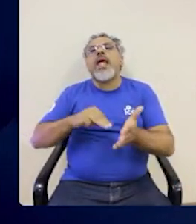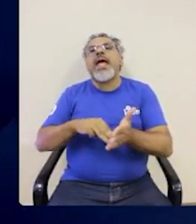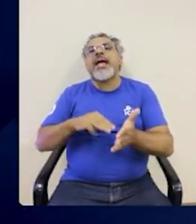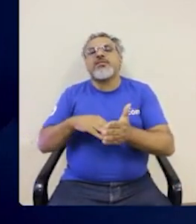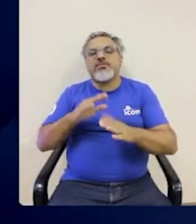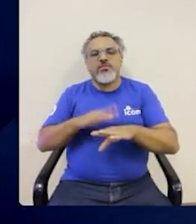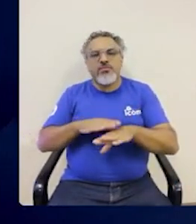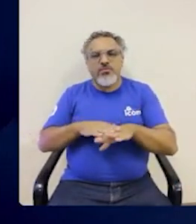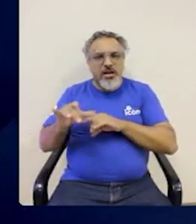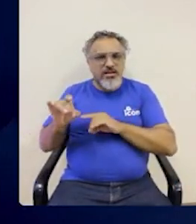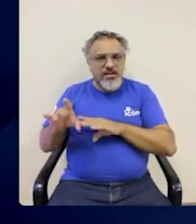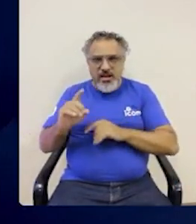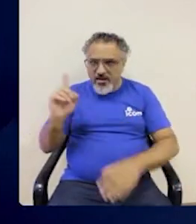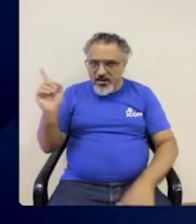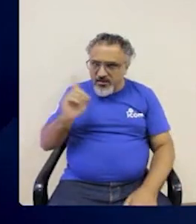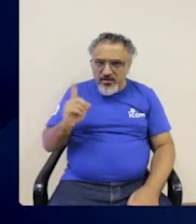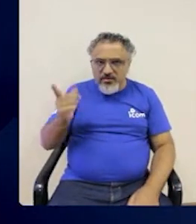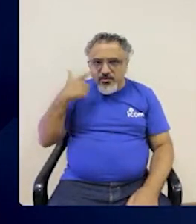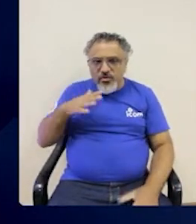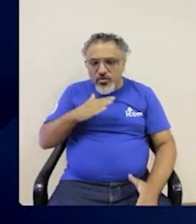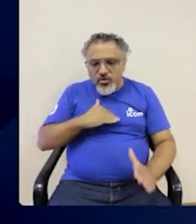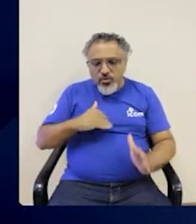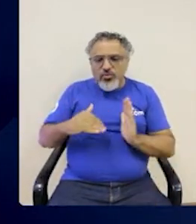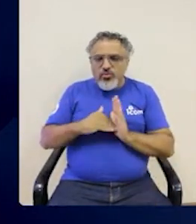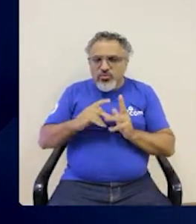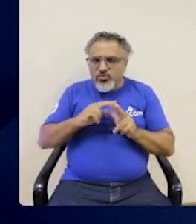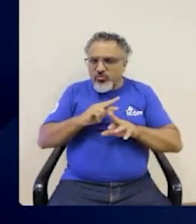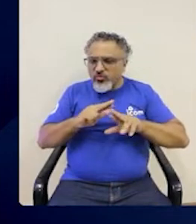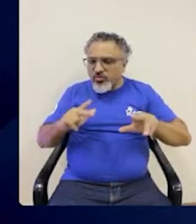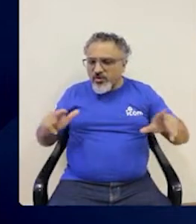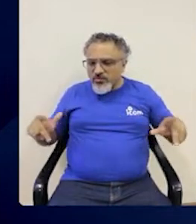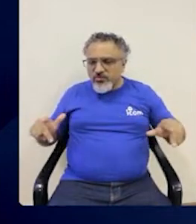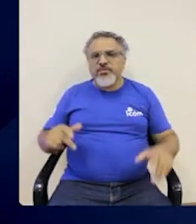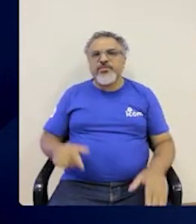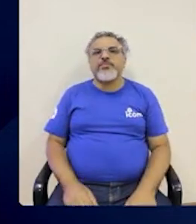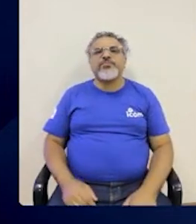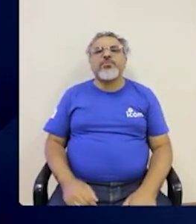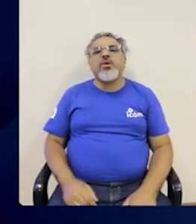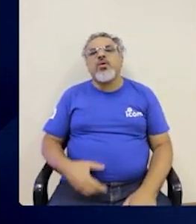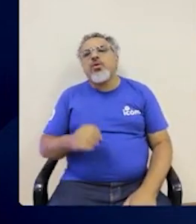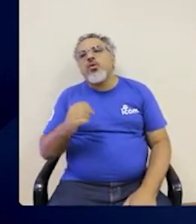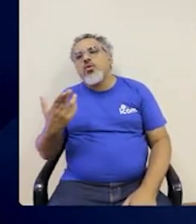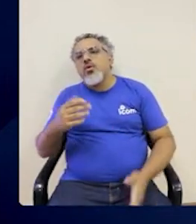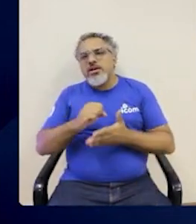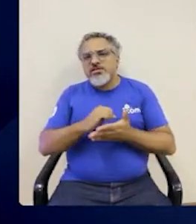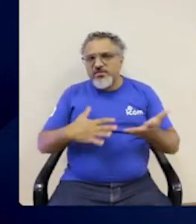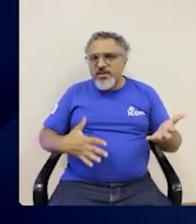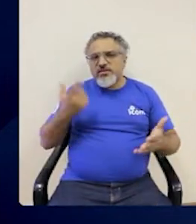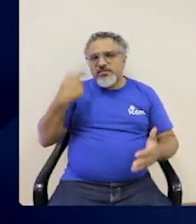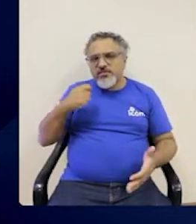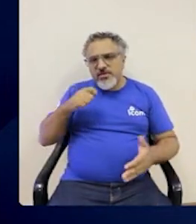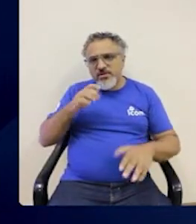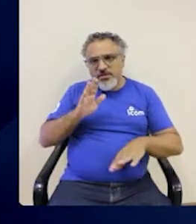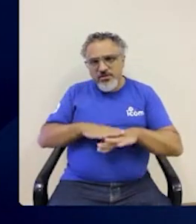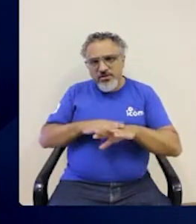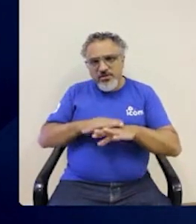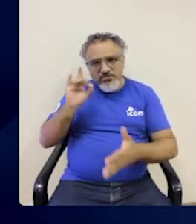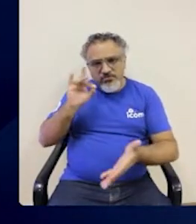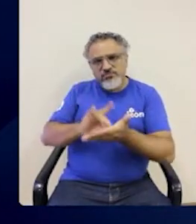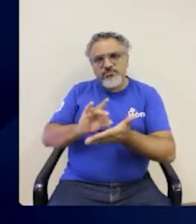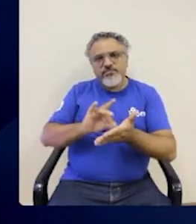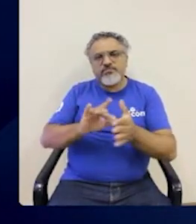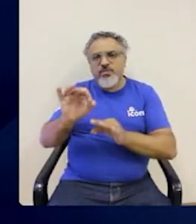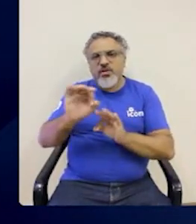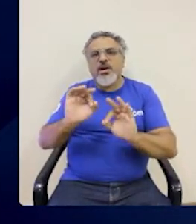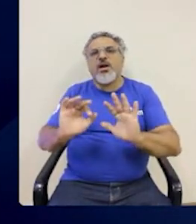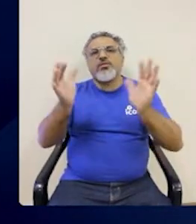de uma técnica, a gente está falando de um conjunto de ações ou de atividades que precisam ser implementadas para aquela política acontecer